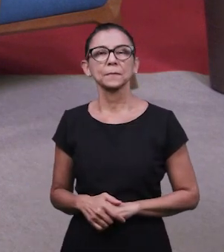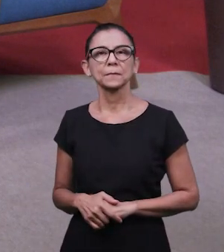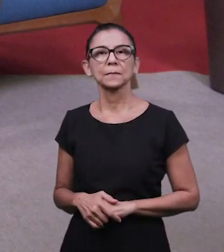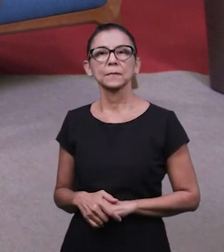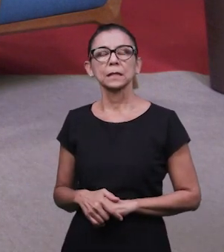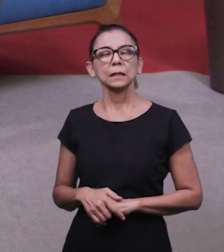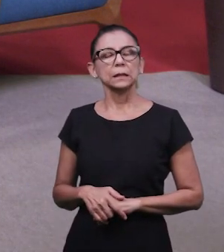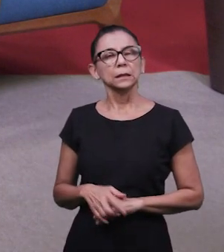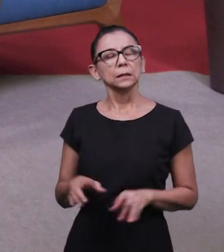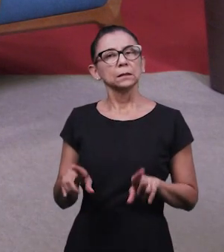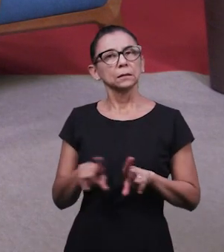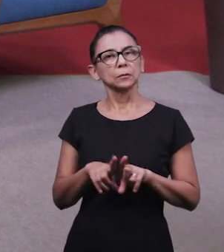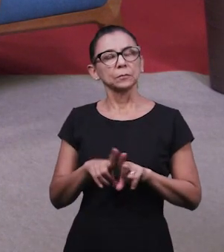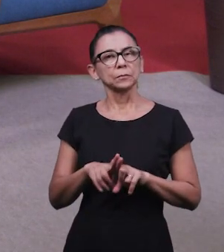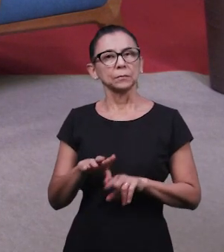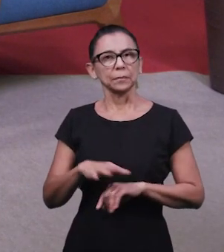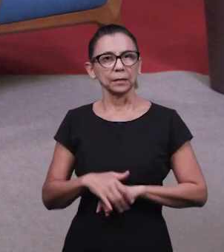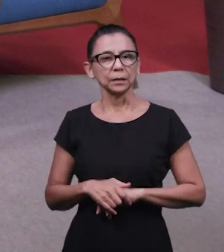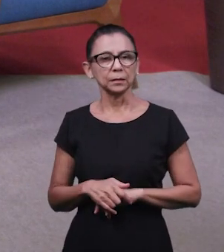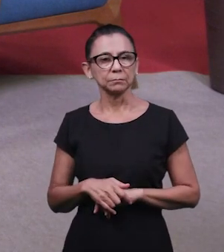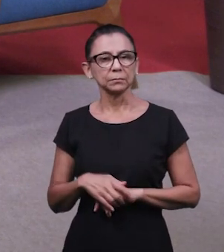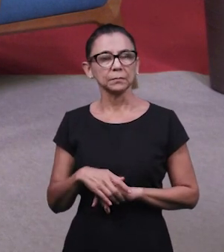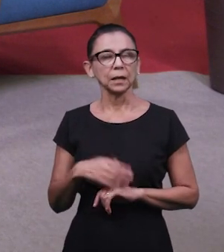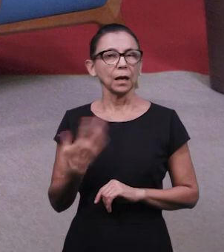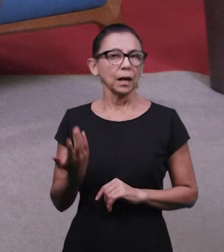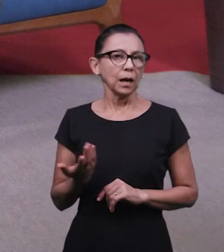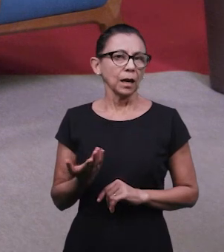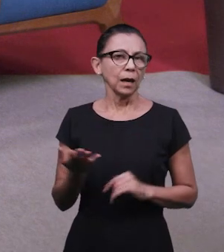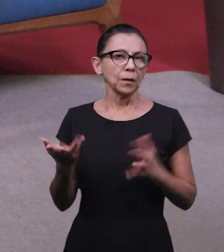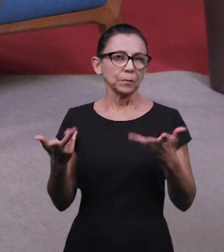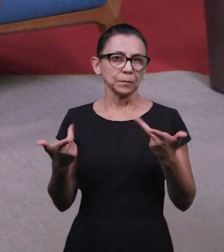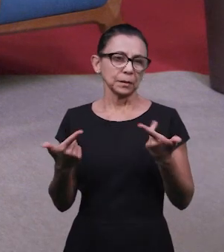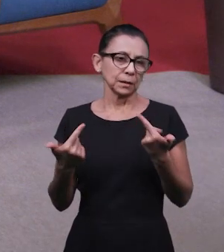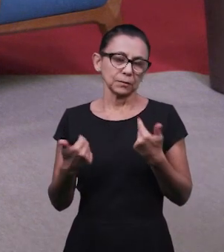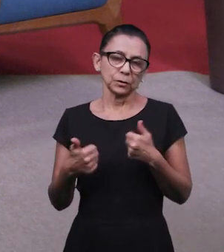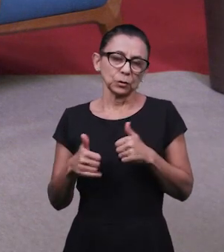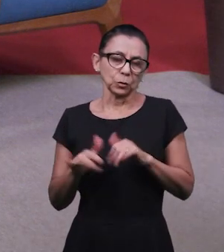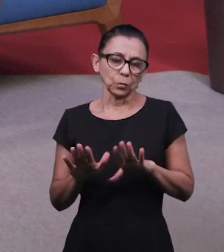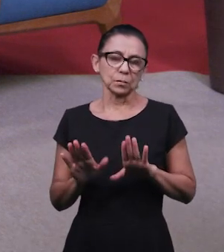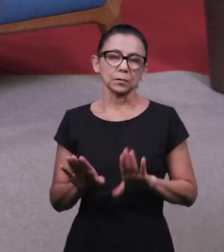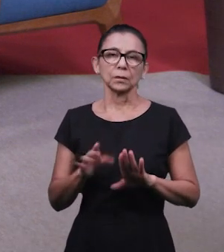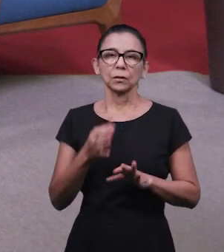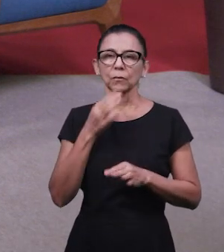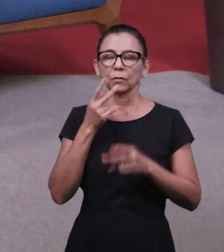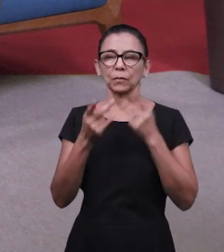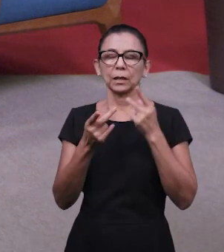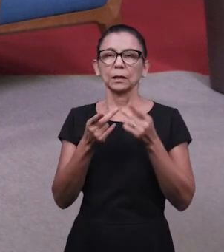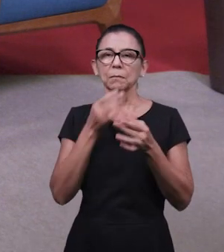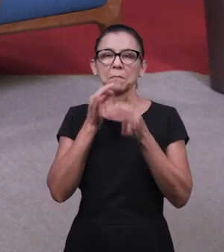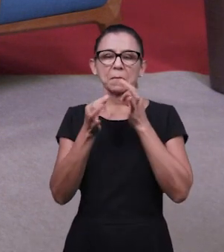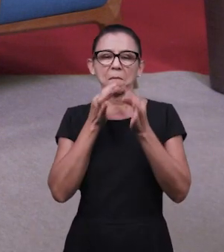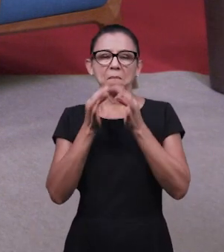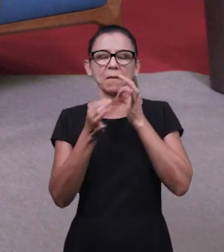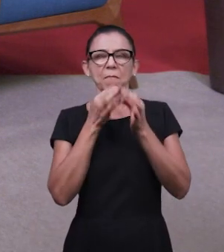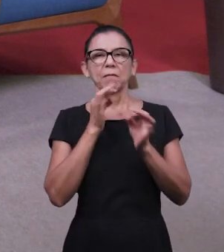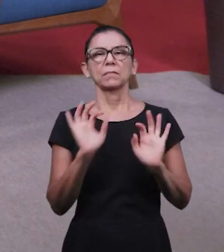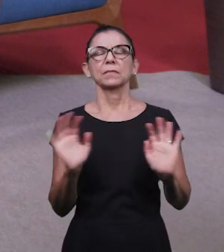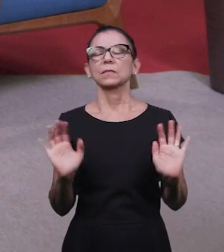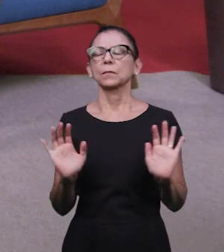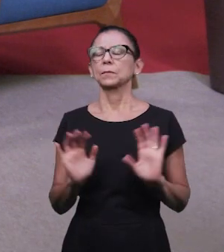vida eterna, a salvação, ou seja, o direito a morar numa eternidade eternidade com Deus. E